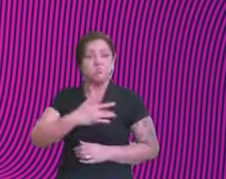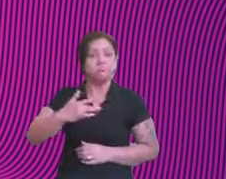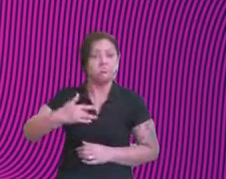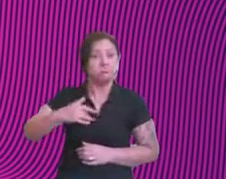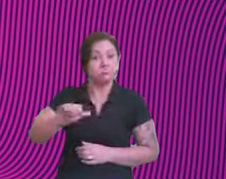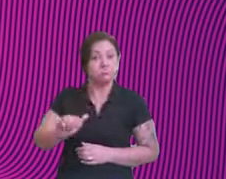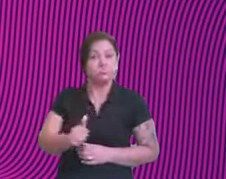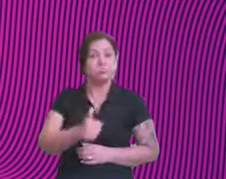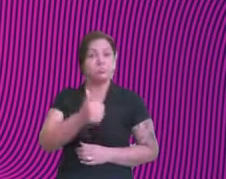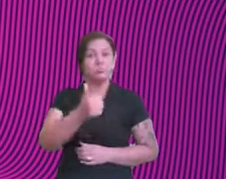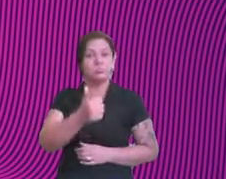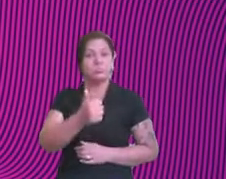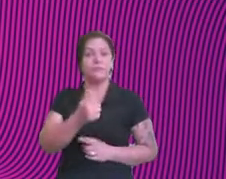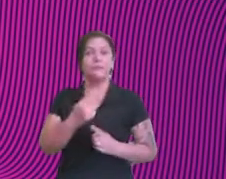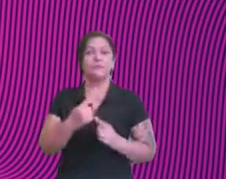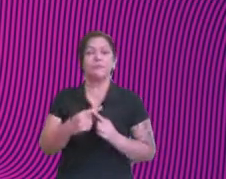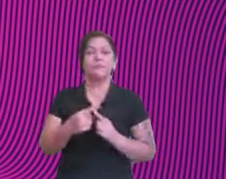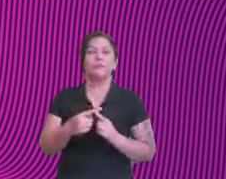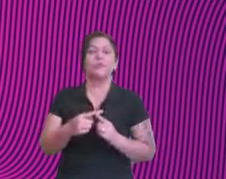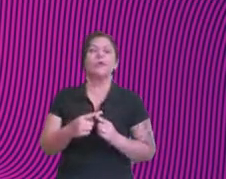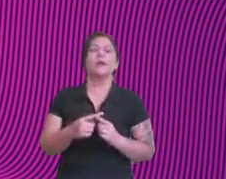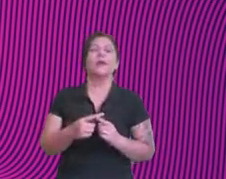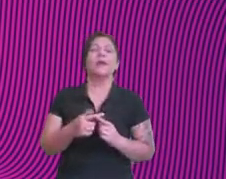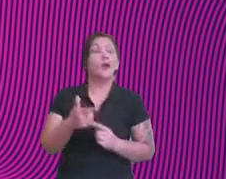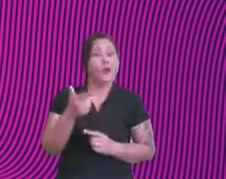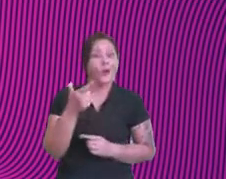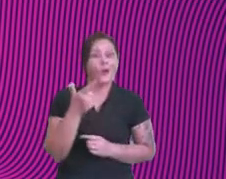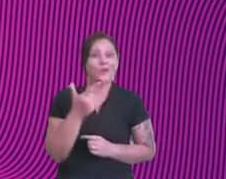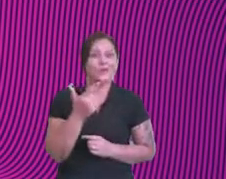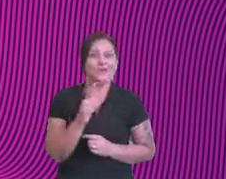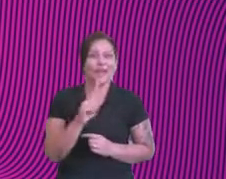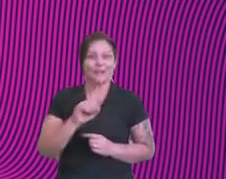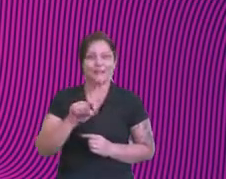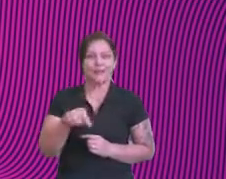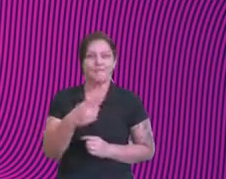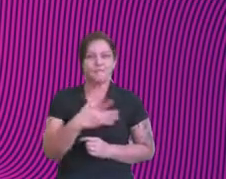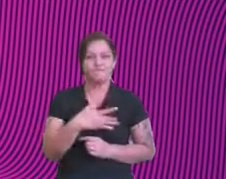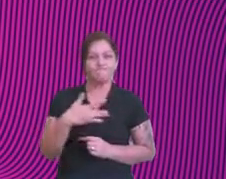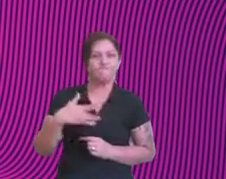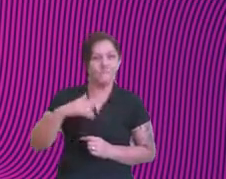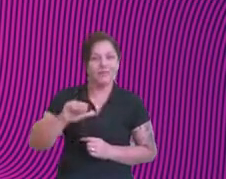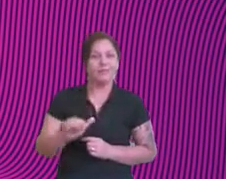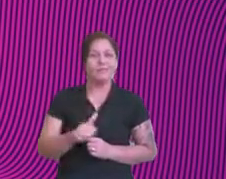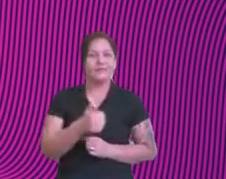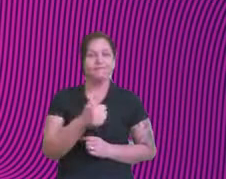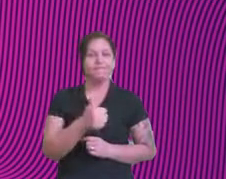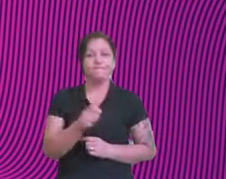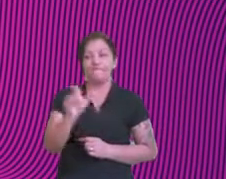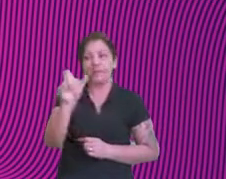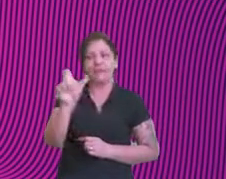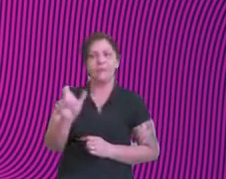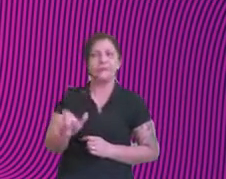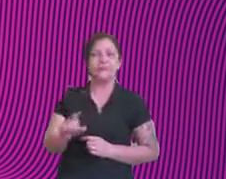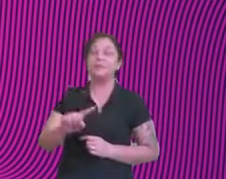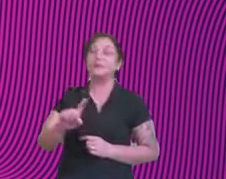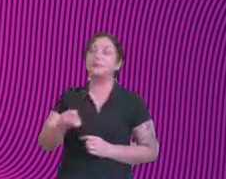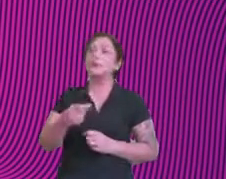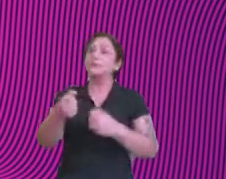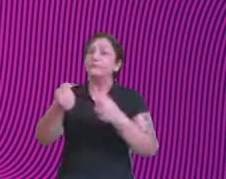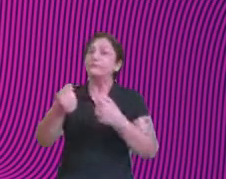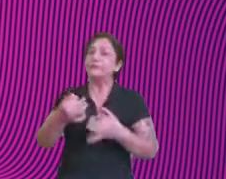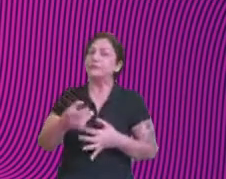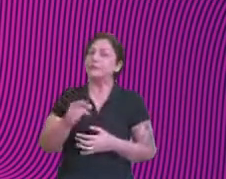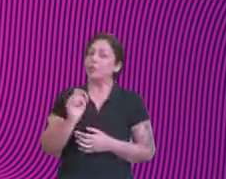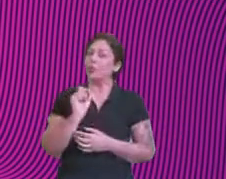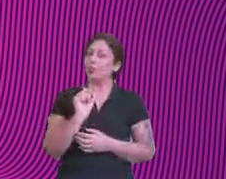ele negativa. Então, é uma boa opção para paciente como essa. Essa paciente que comentou em imunoterapia,